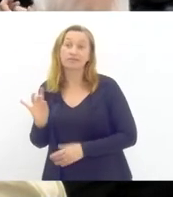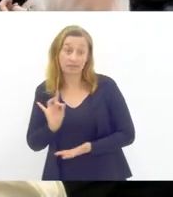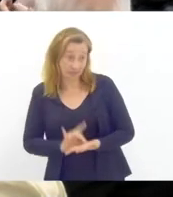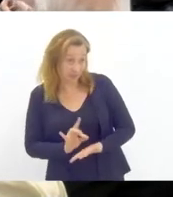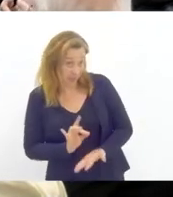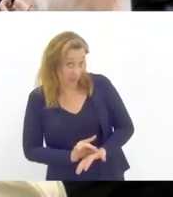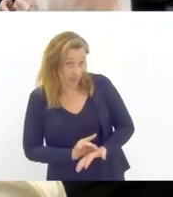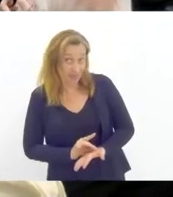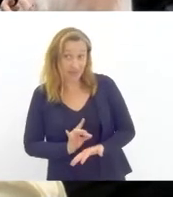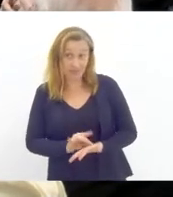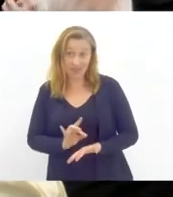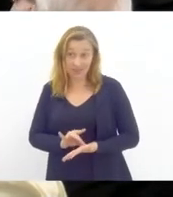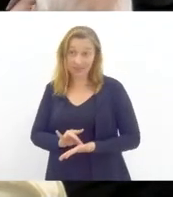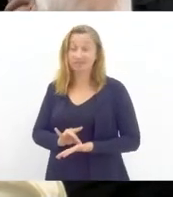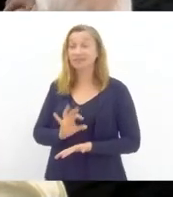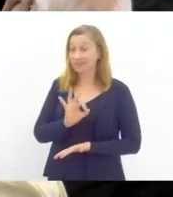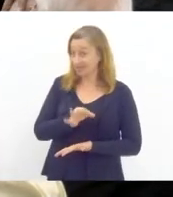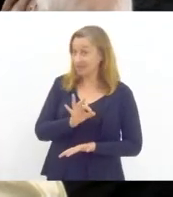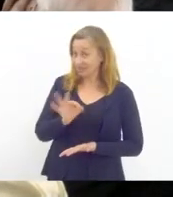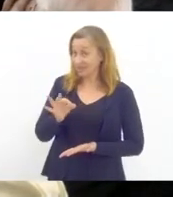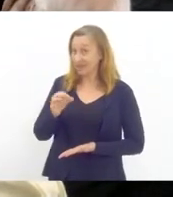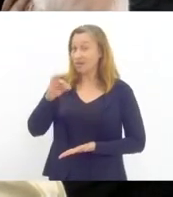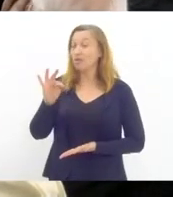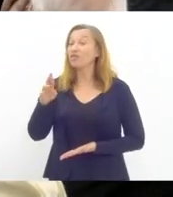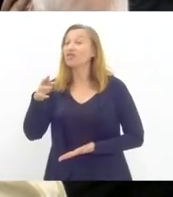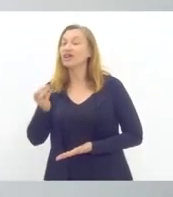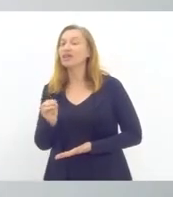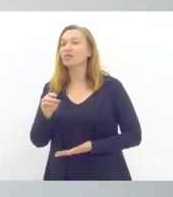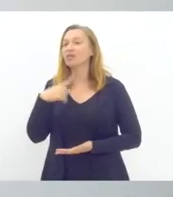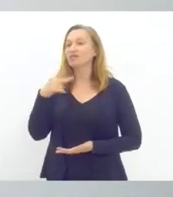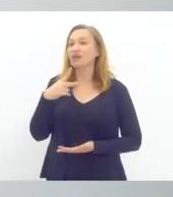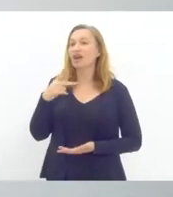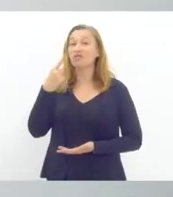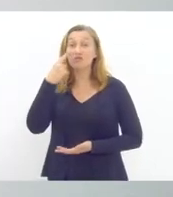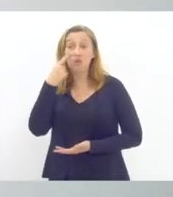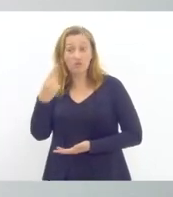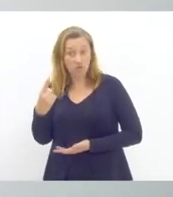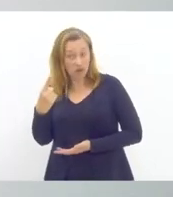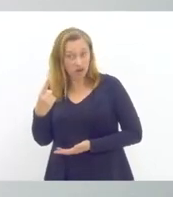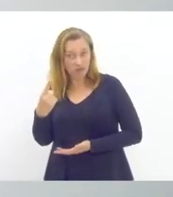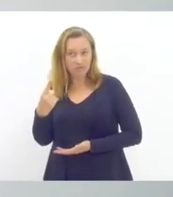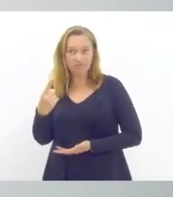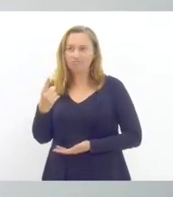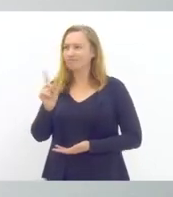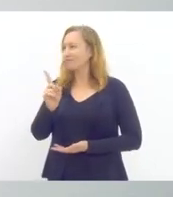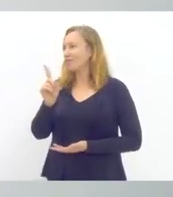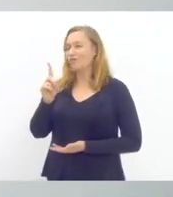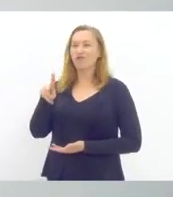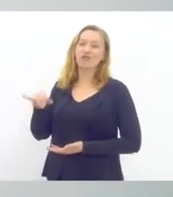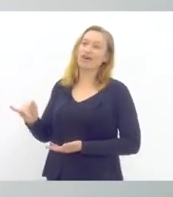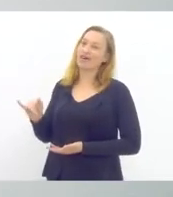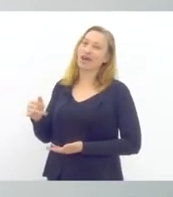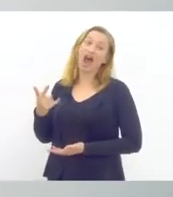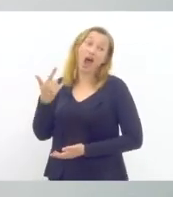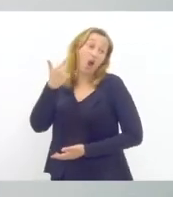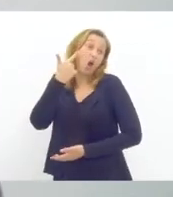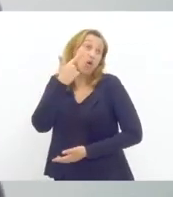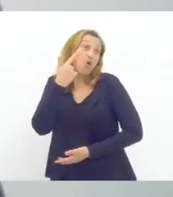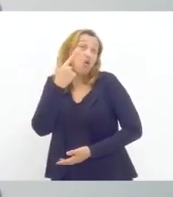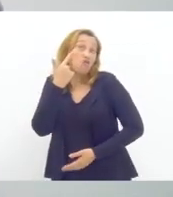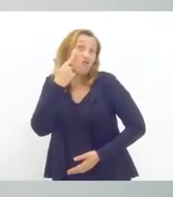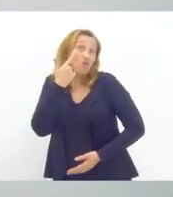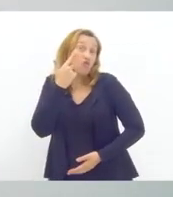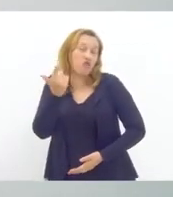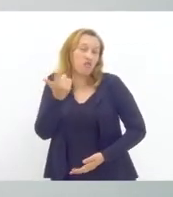né não é esse Monteiro e quando fala assim Vou ver aí não vai mesmo Ah vou ver esse